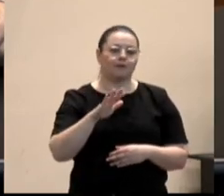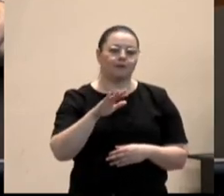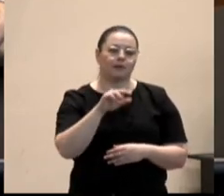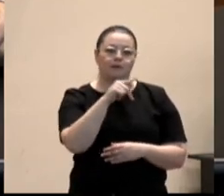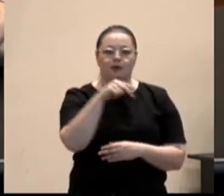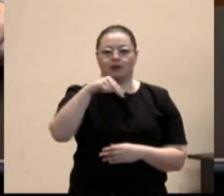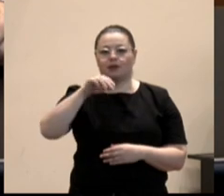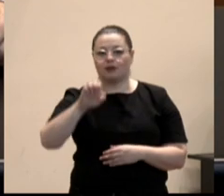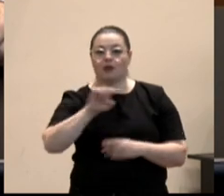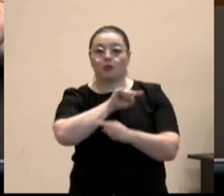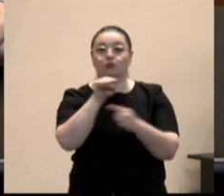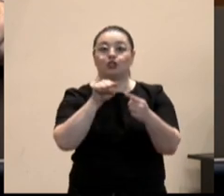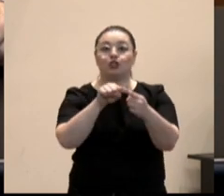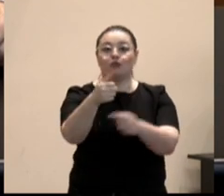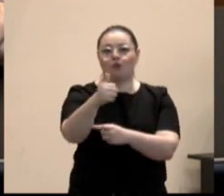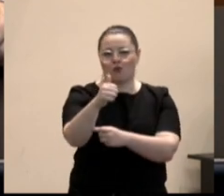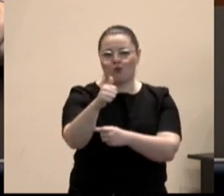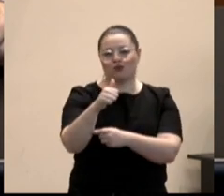que são políticas